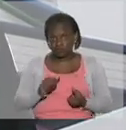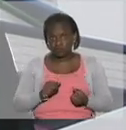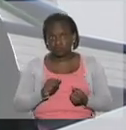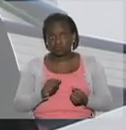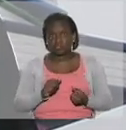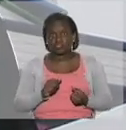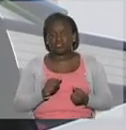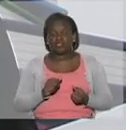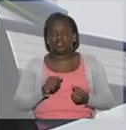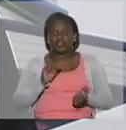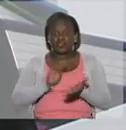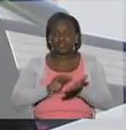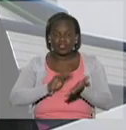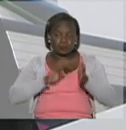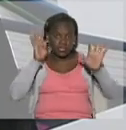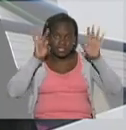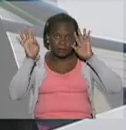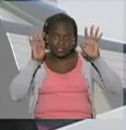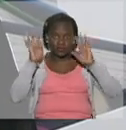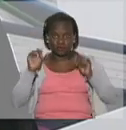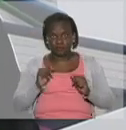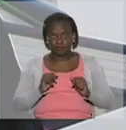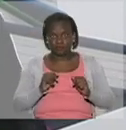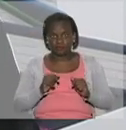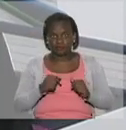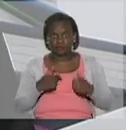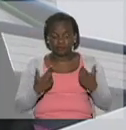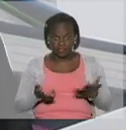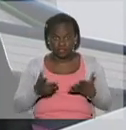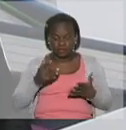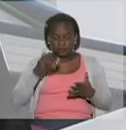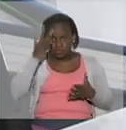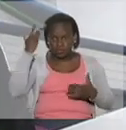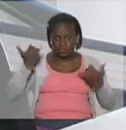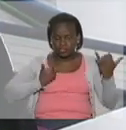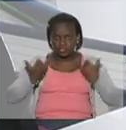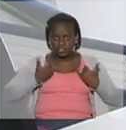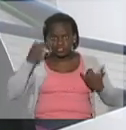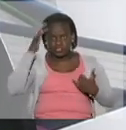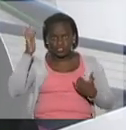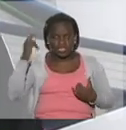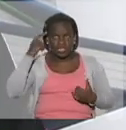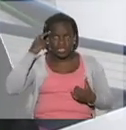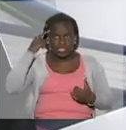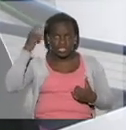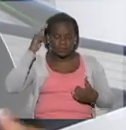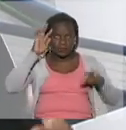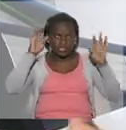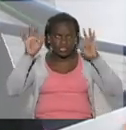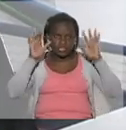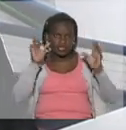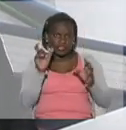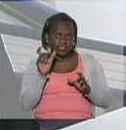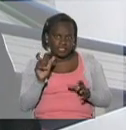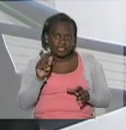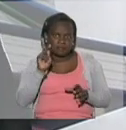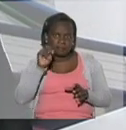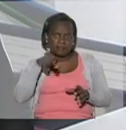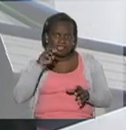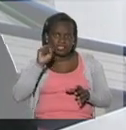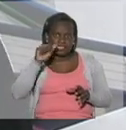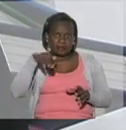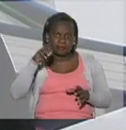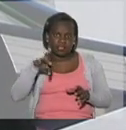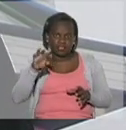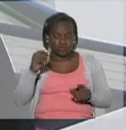mundo. Falta pensamento, né? Quando a gente ouve falar em filosofia, a gente lembra logo dessa palavra